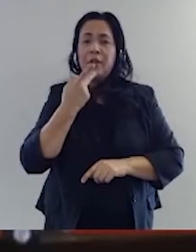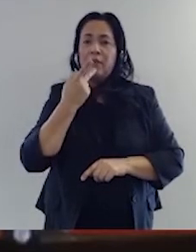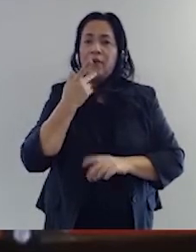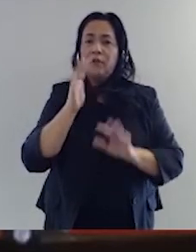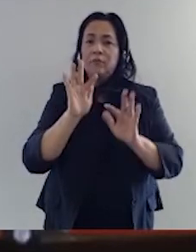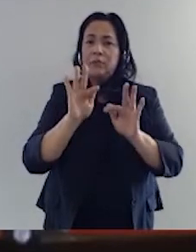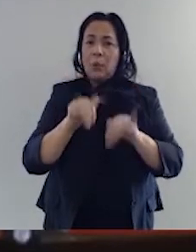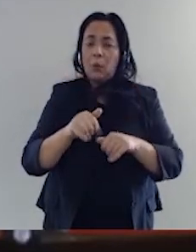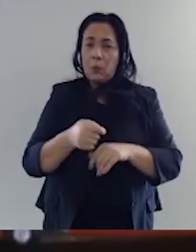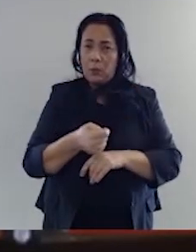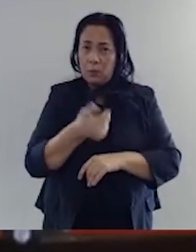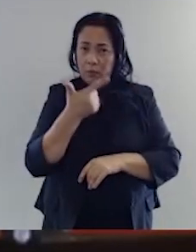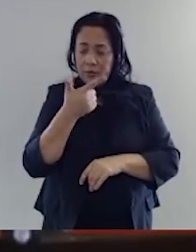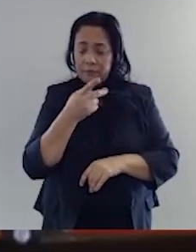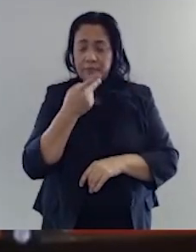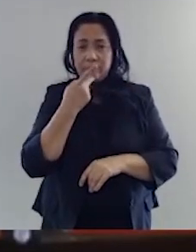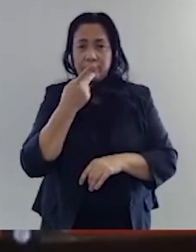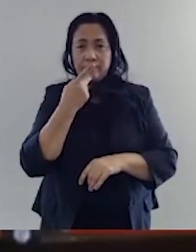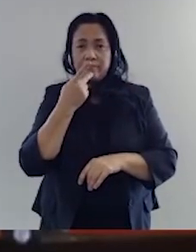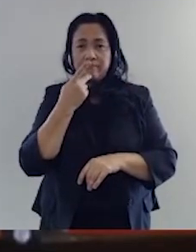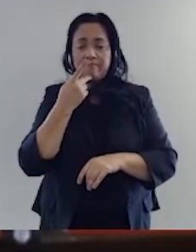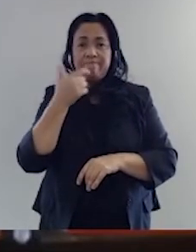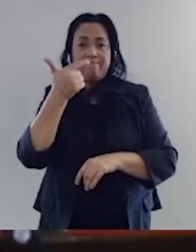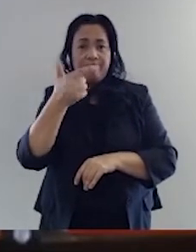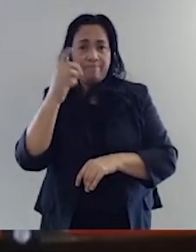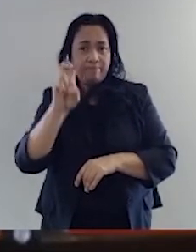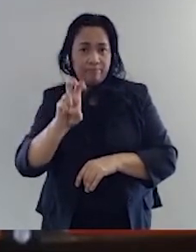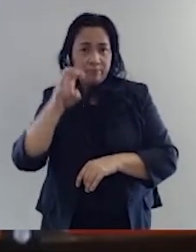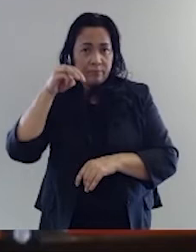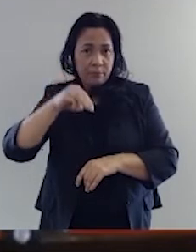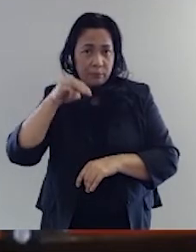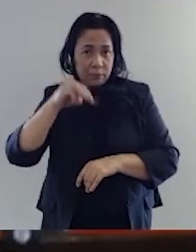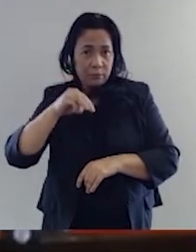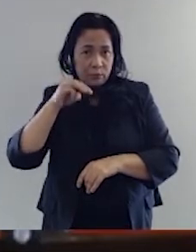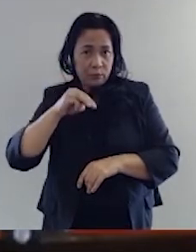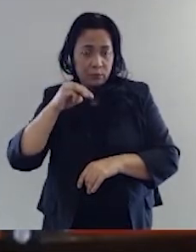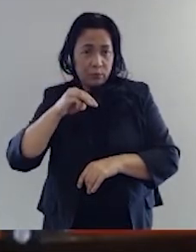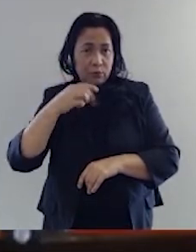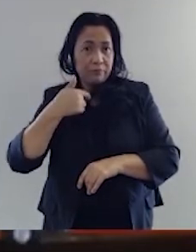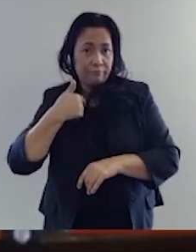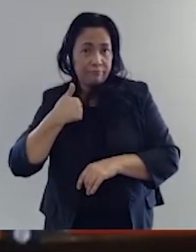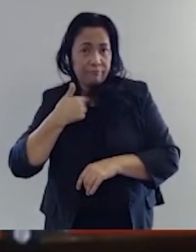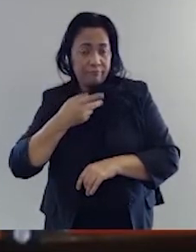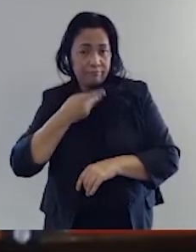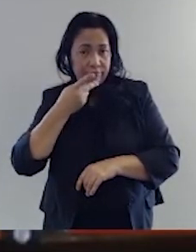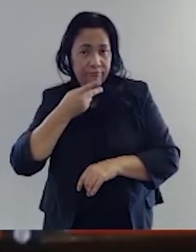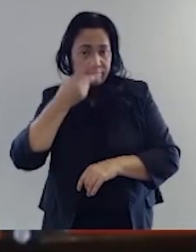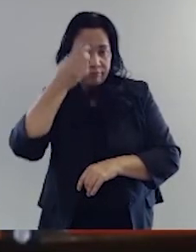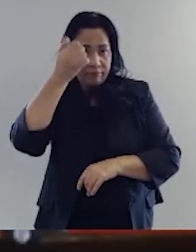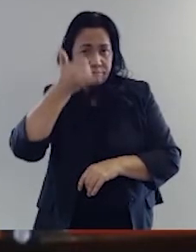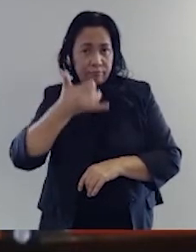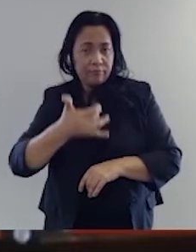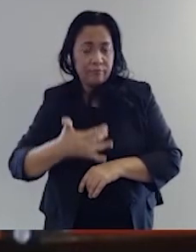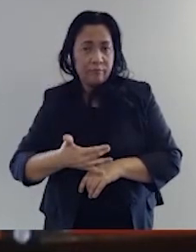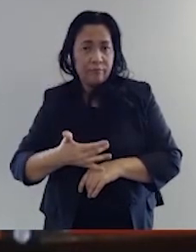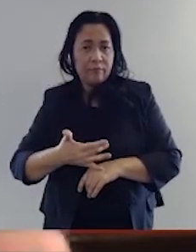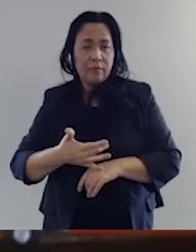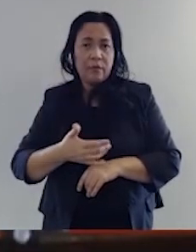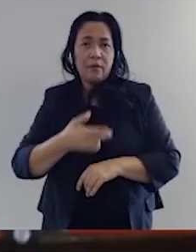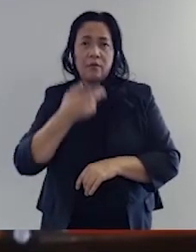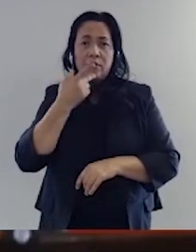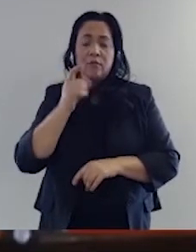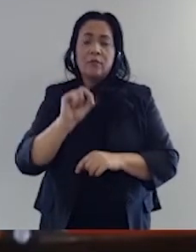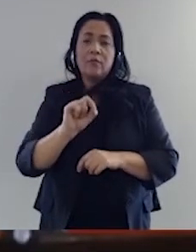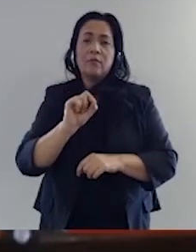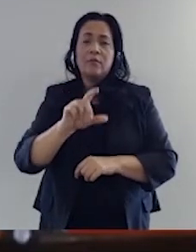dizer, nesses limitados 25 minutos que me foram conferidos, devo dizer que a